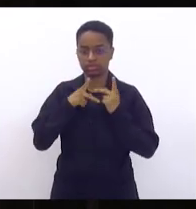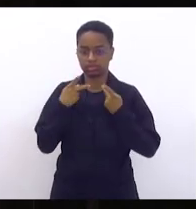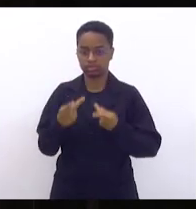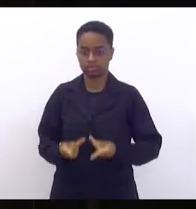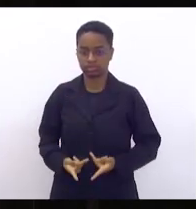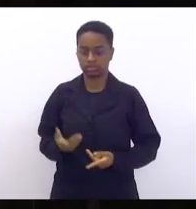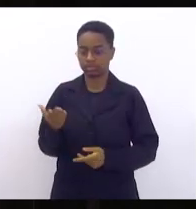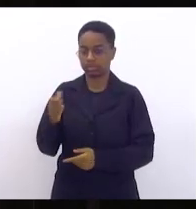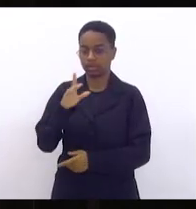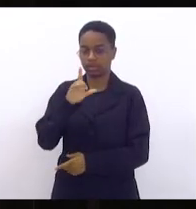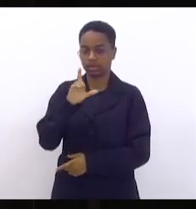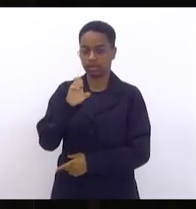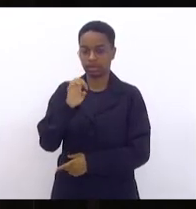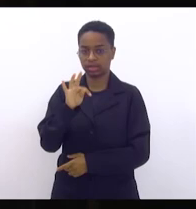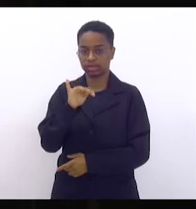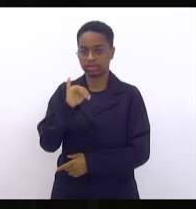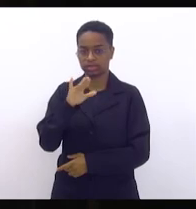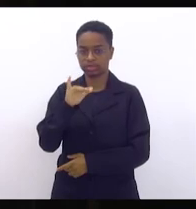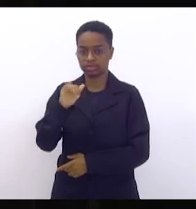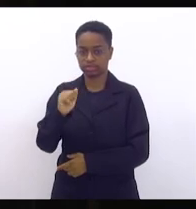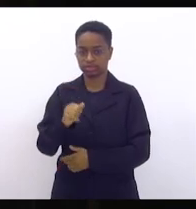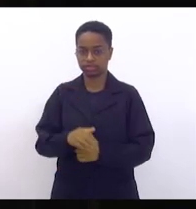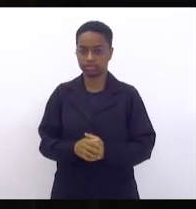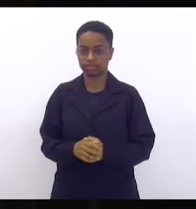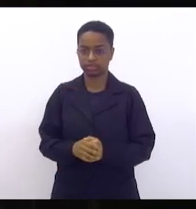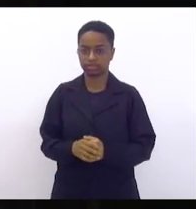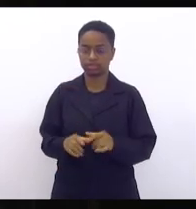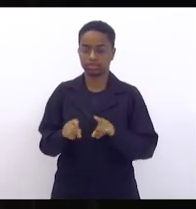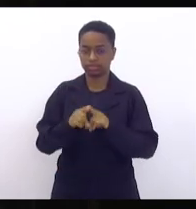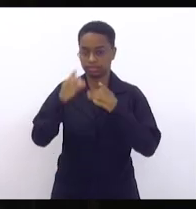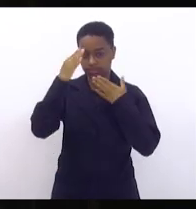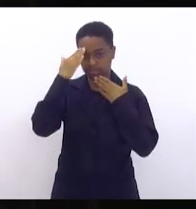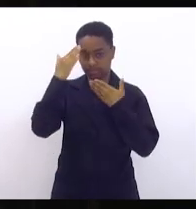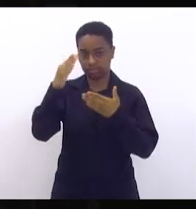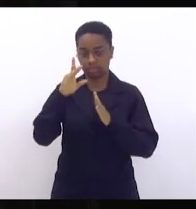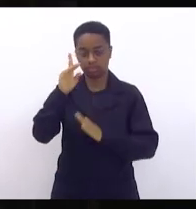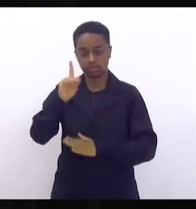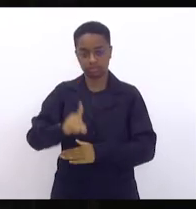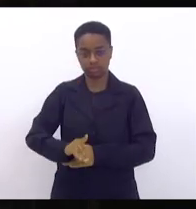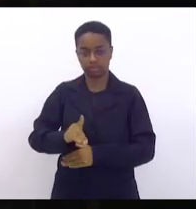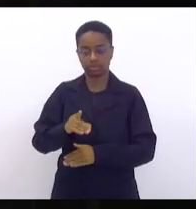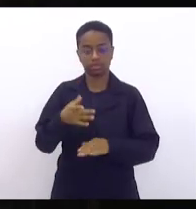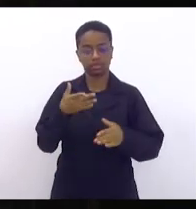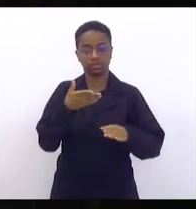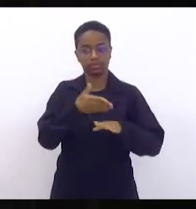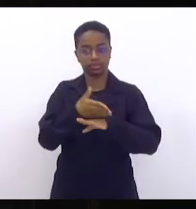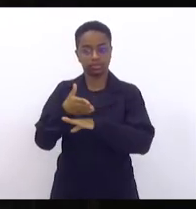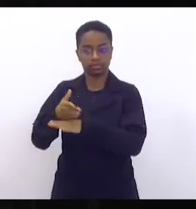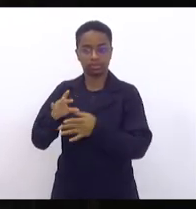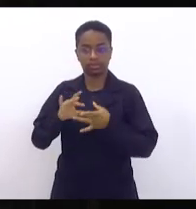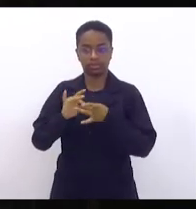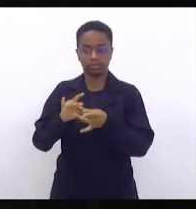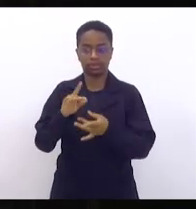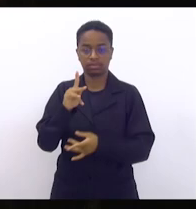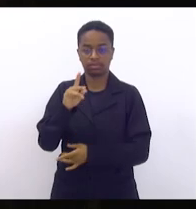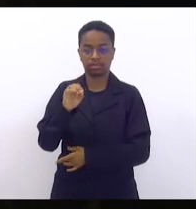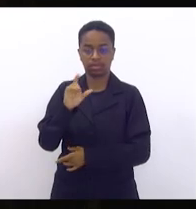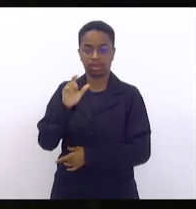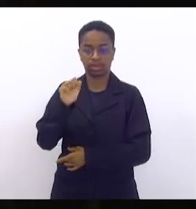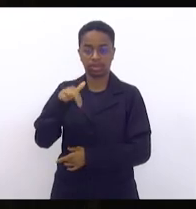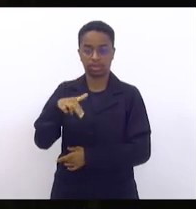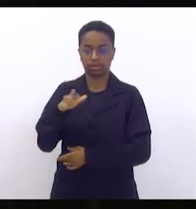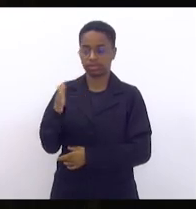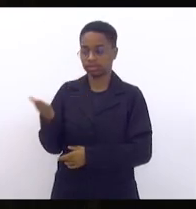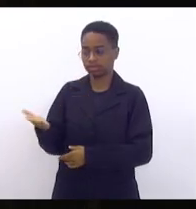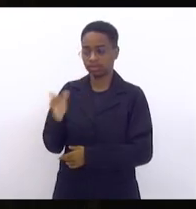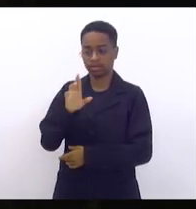senhora Letícia Guimarães da Silva nossos agradecimentos da diretora de parcerias pólen senhora Renata